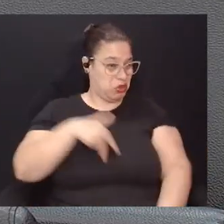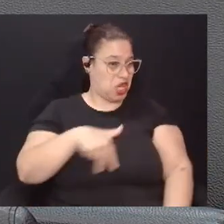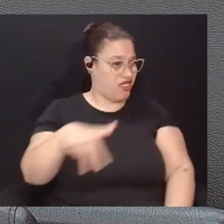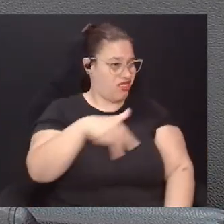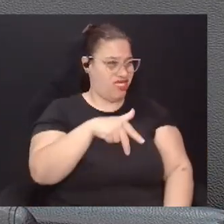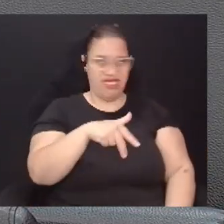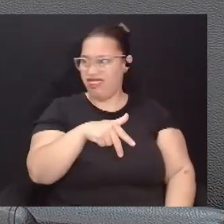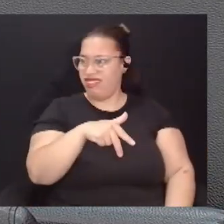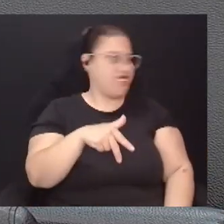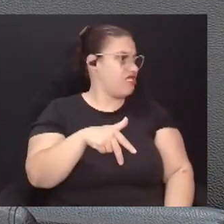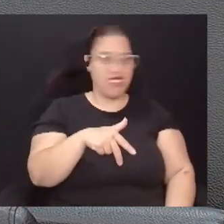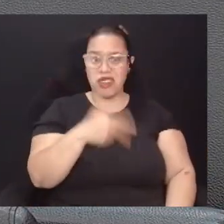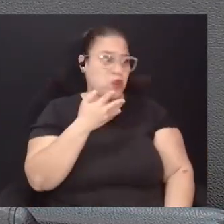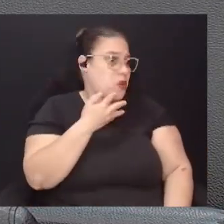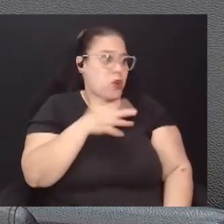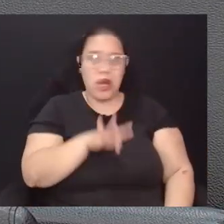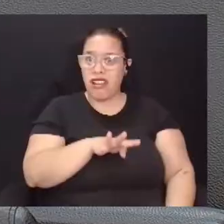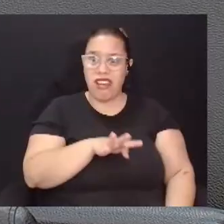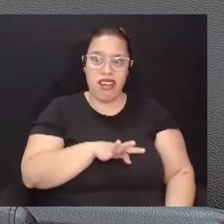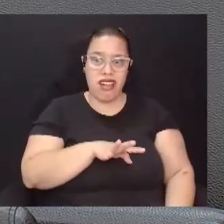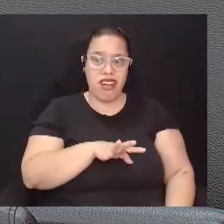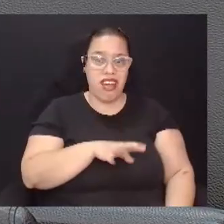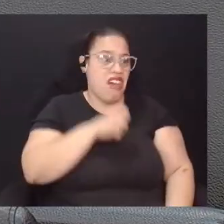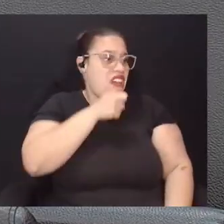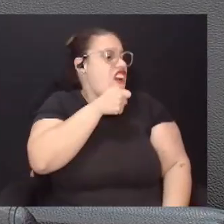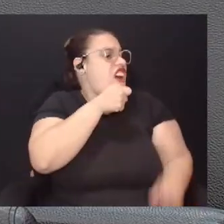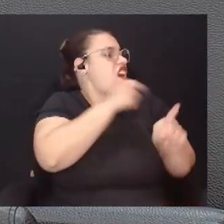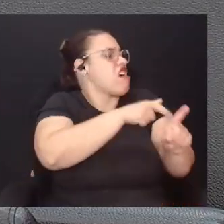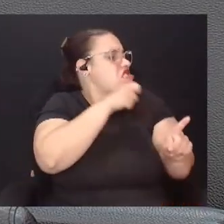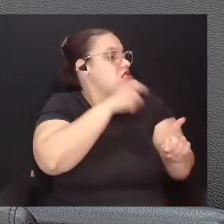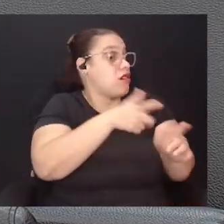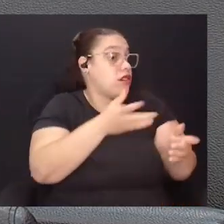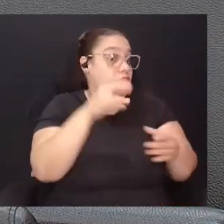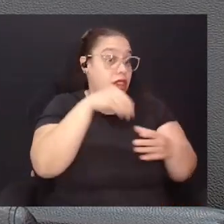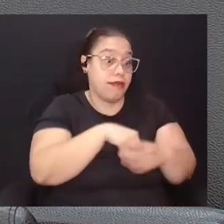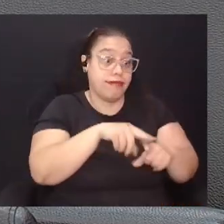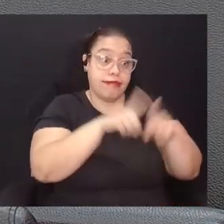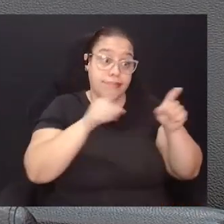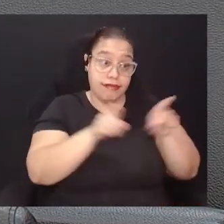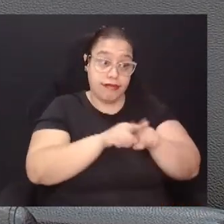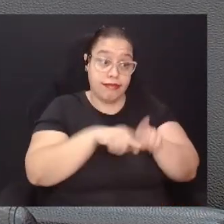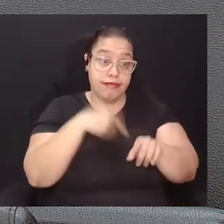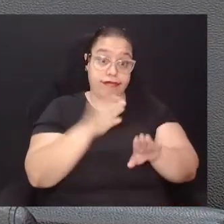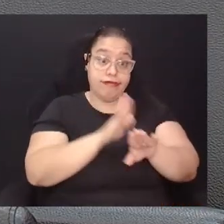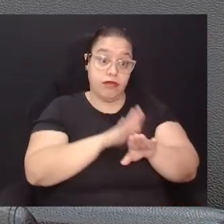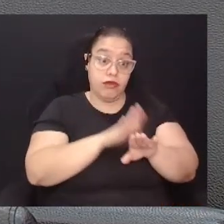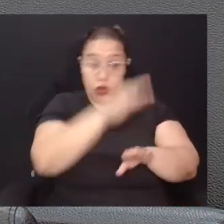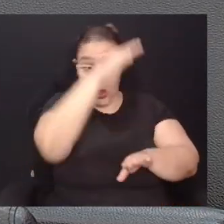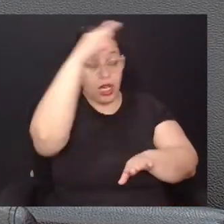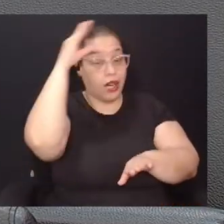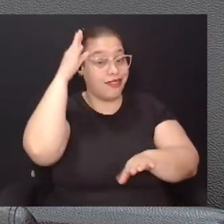entrarem no condomínio por ser alguém que não conhece o condomínio e muitas vezes serem hostilizados dentro deles, mas também tem um outro lado